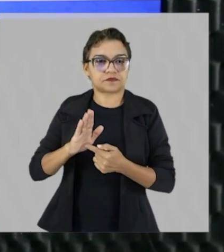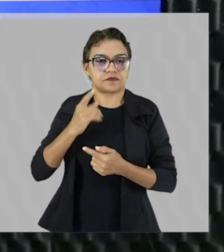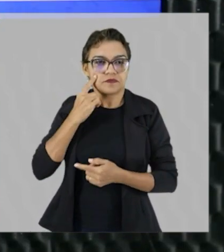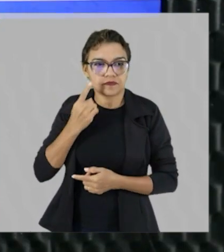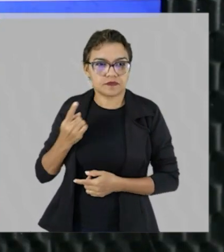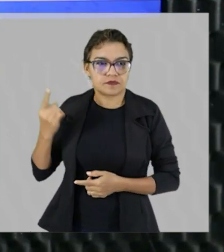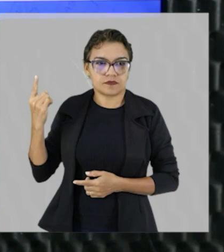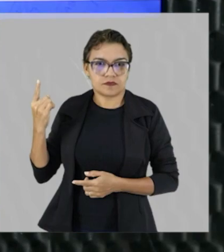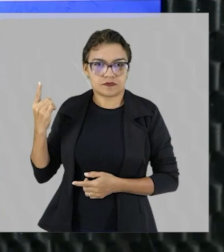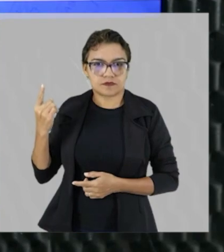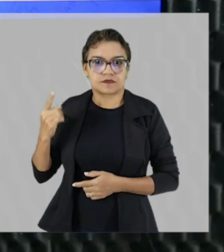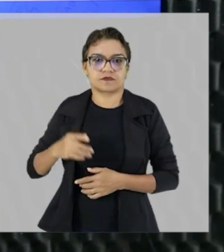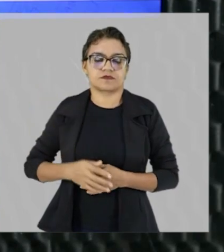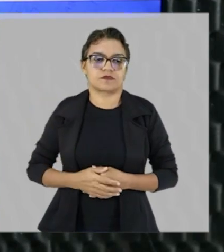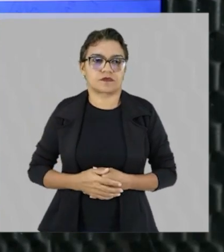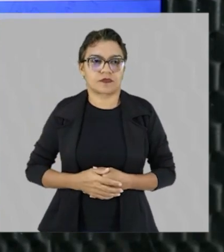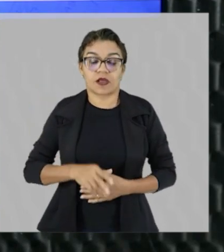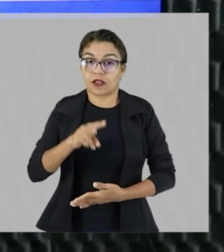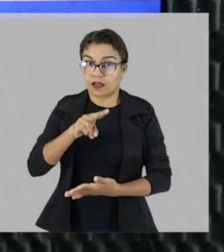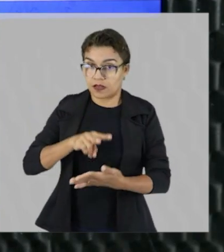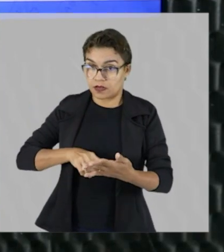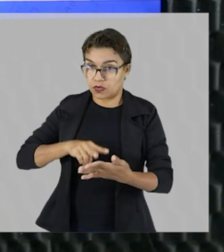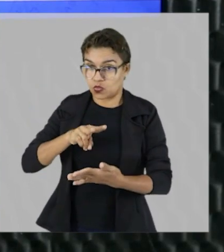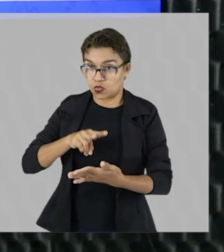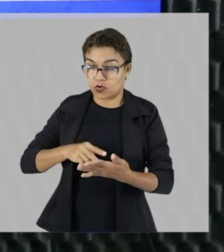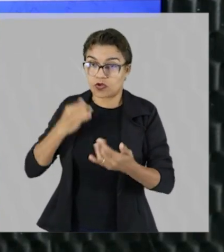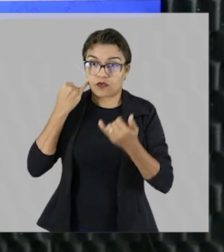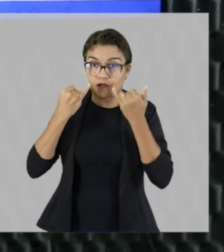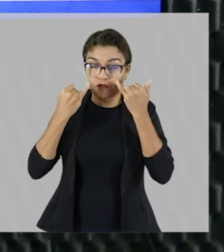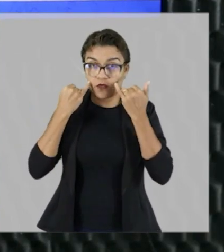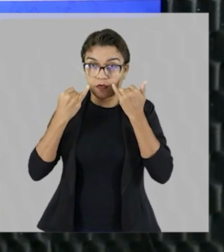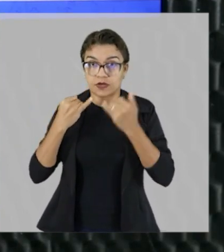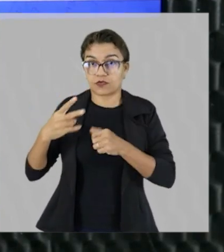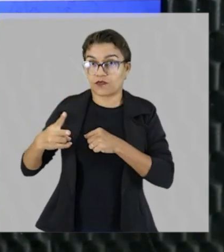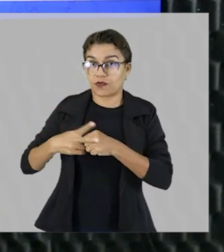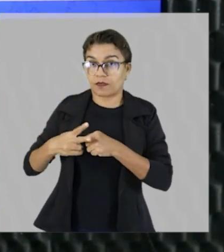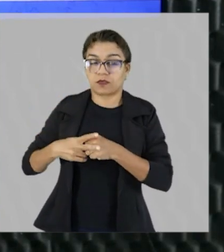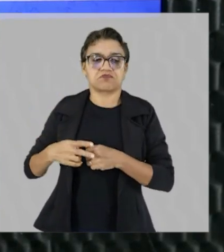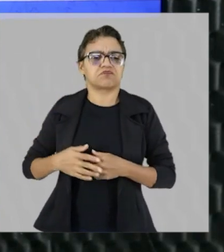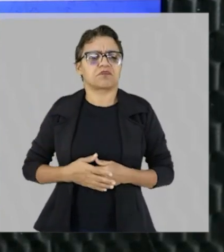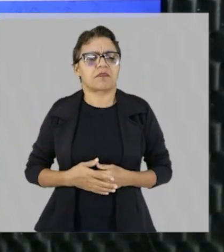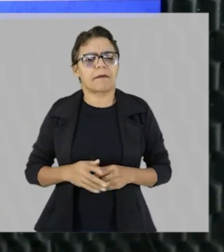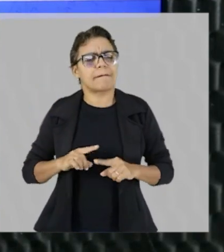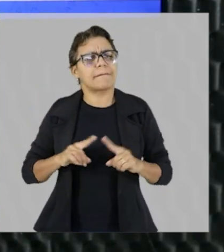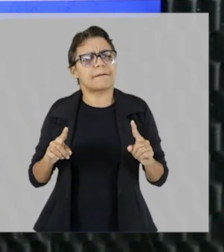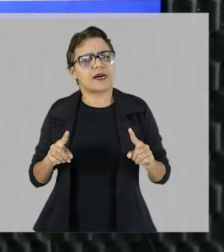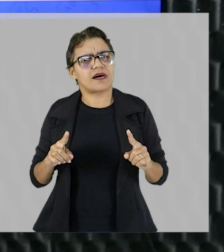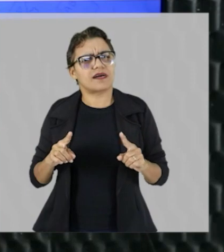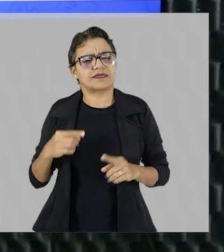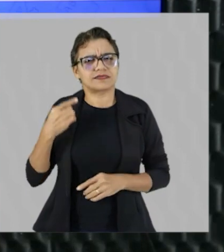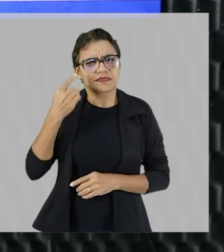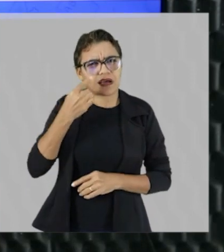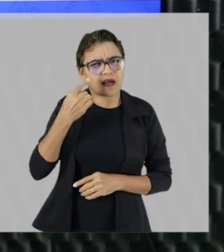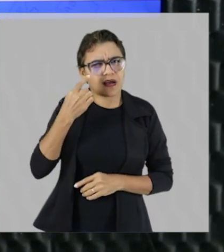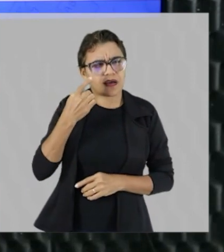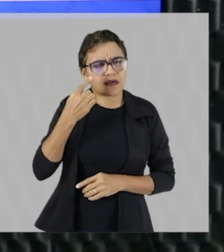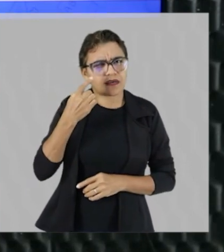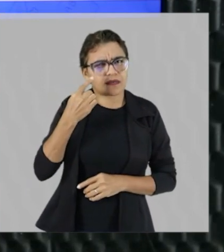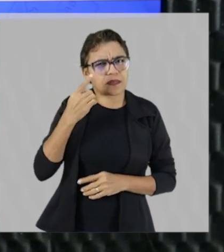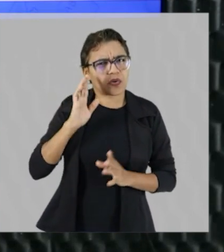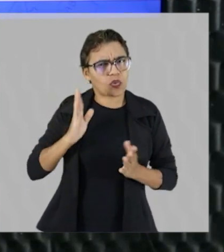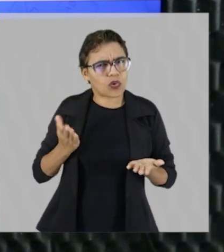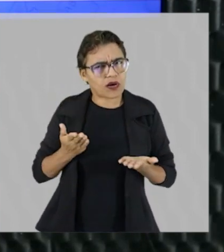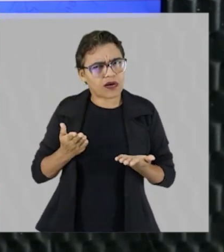Leitura de informação verbal. Então, aqui nós vamos com a professora, mas na aula não é de espanhol? Pois é, scanning,